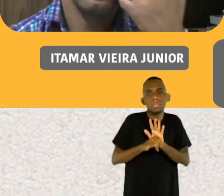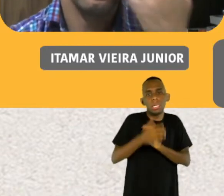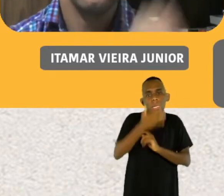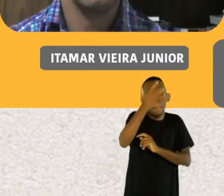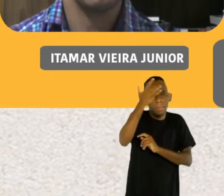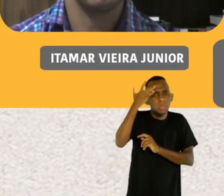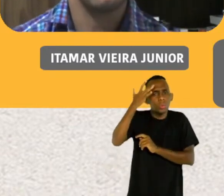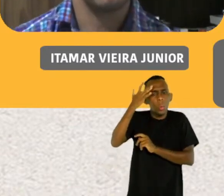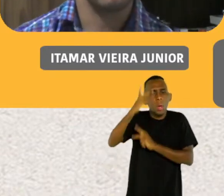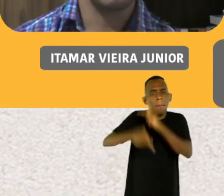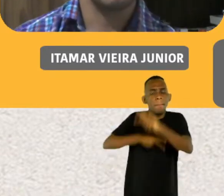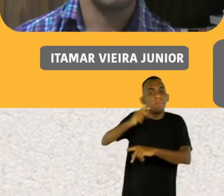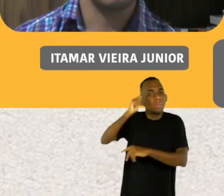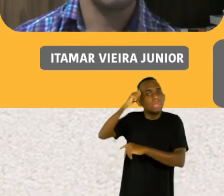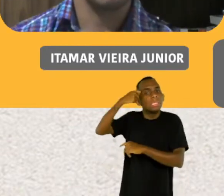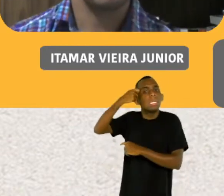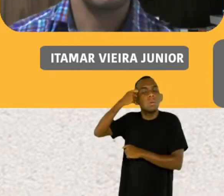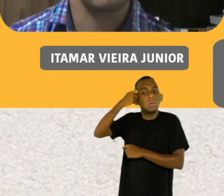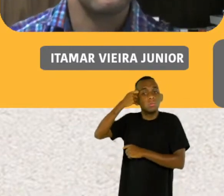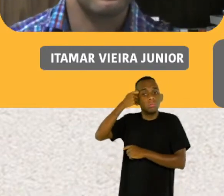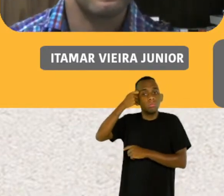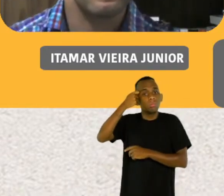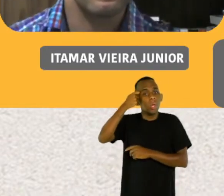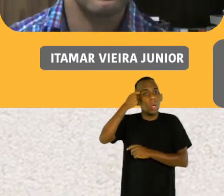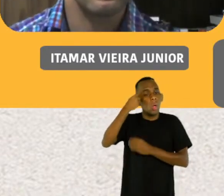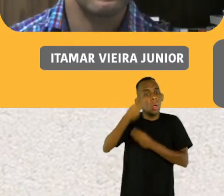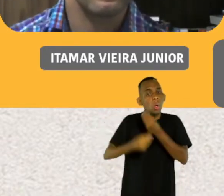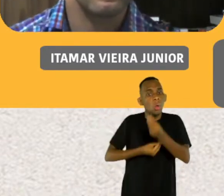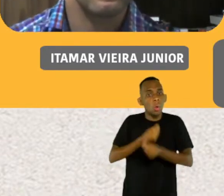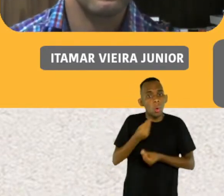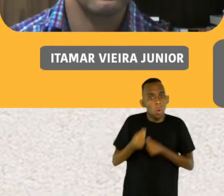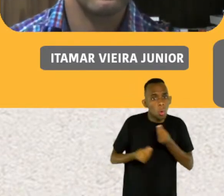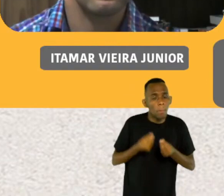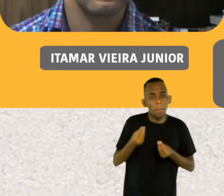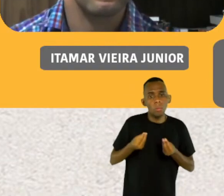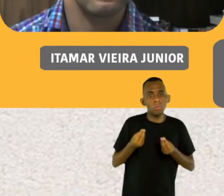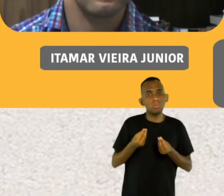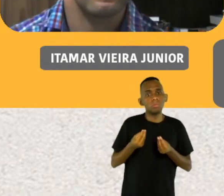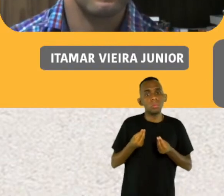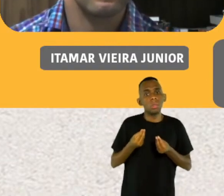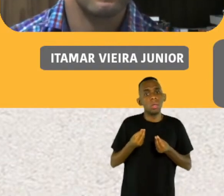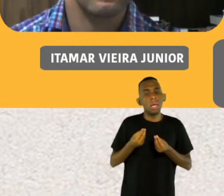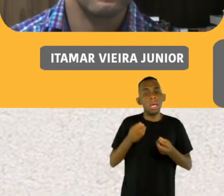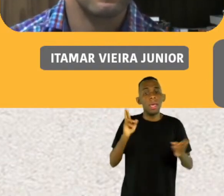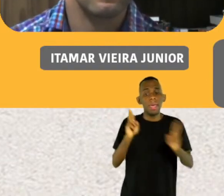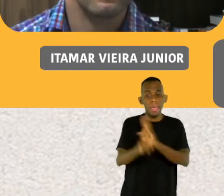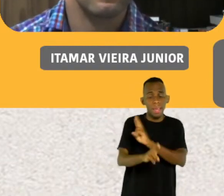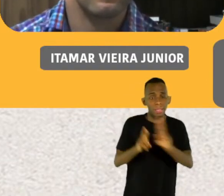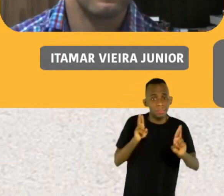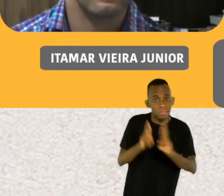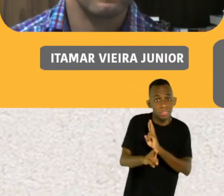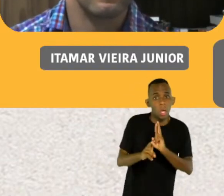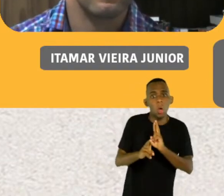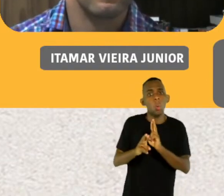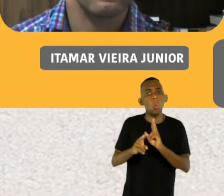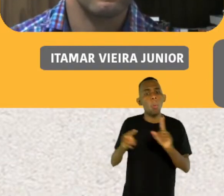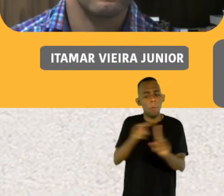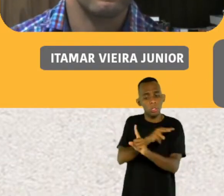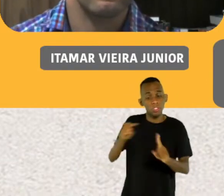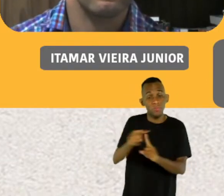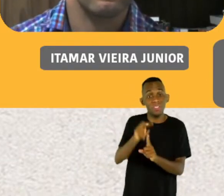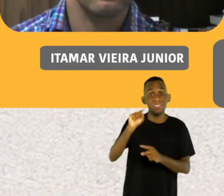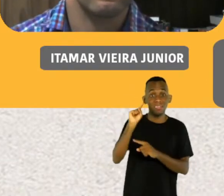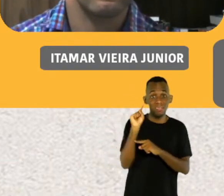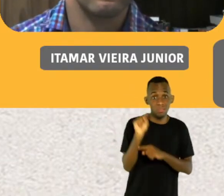seu romance, se equiparam com as questões do seu ponto de vista, não